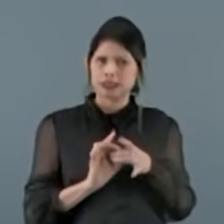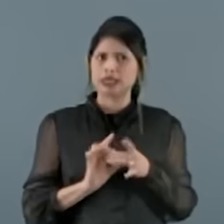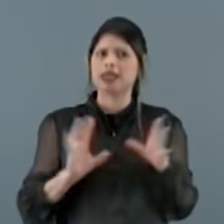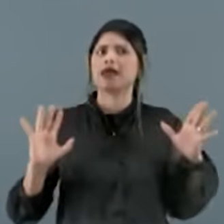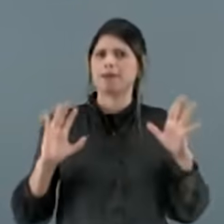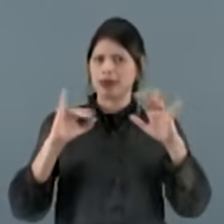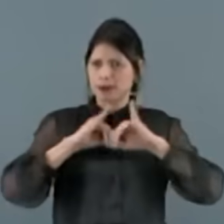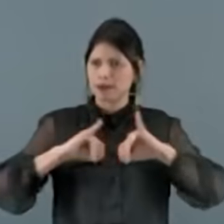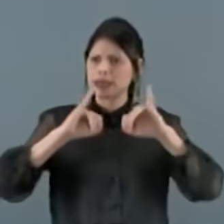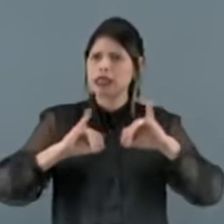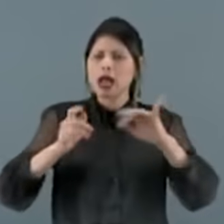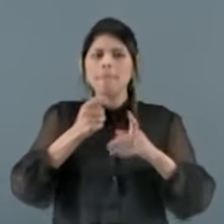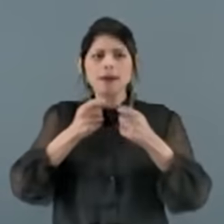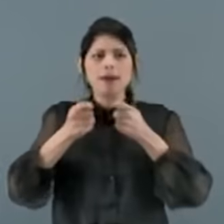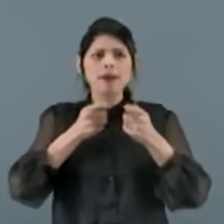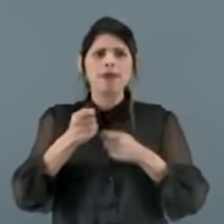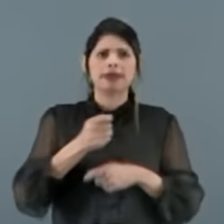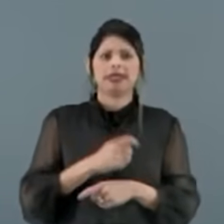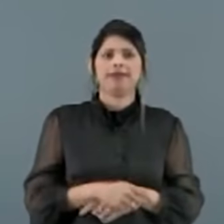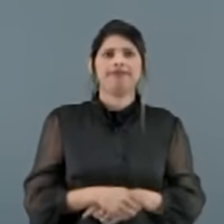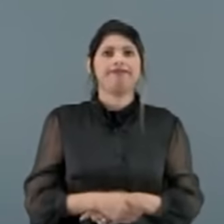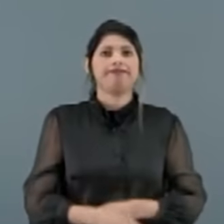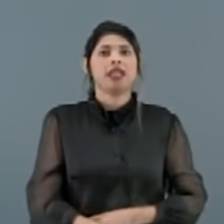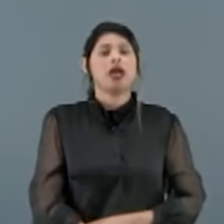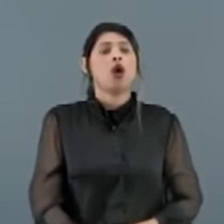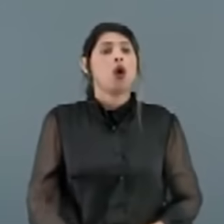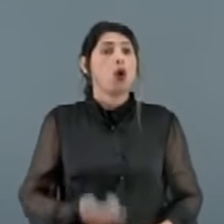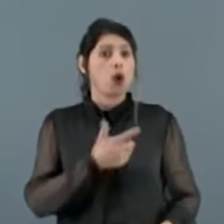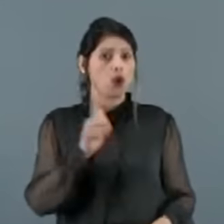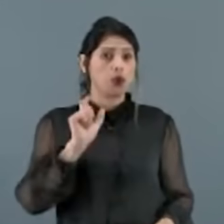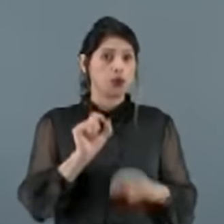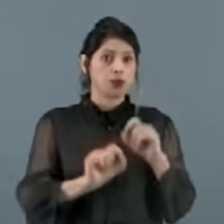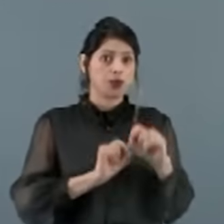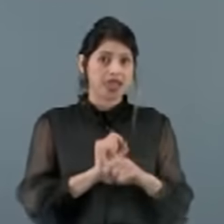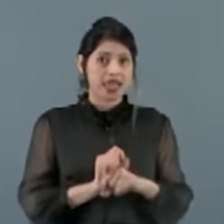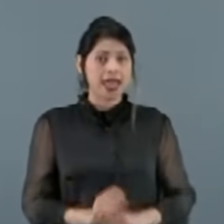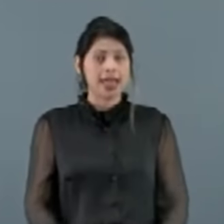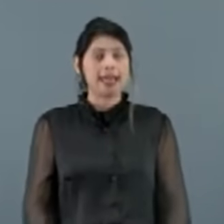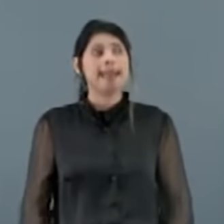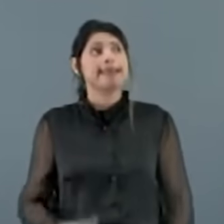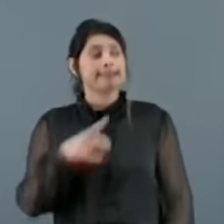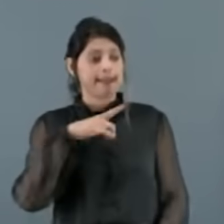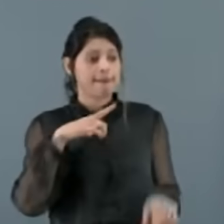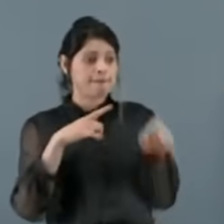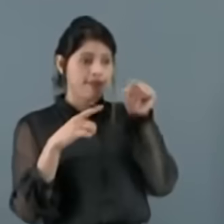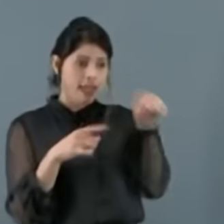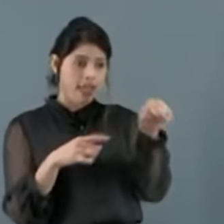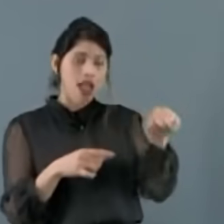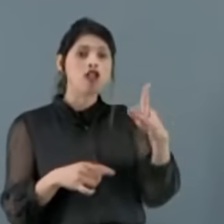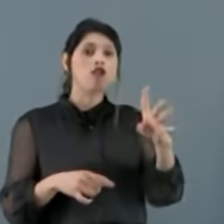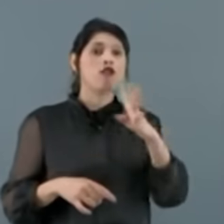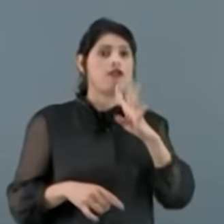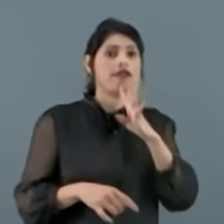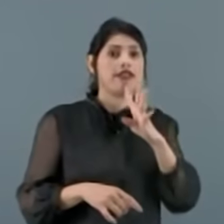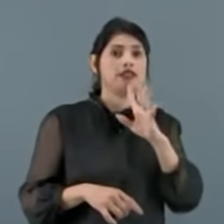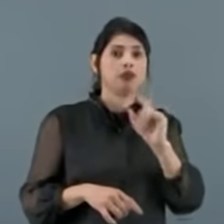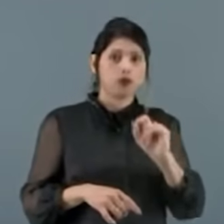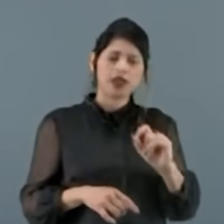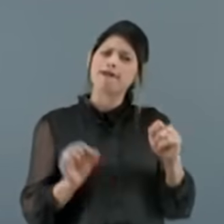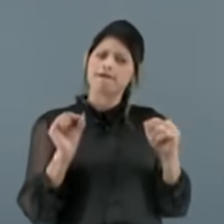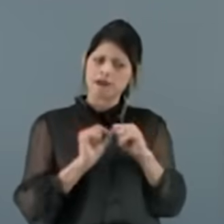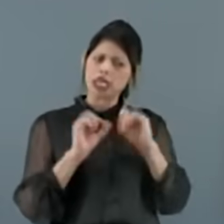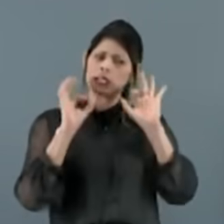da liberdade de imprensa, né? Faço aqui mais algumas ressalvas de que o prezado fotógrafo é realmente um fotógrafo de renome, fez a